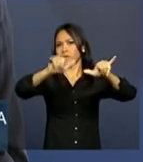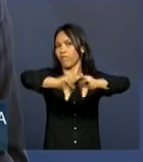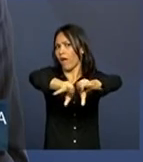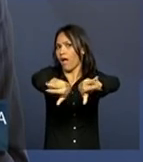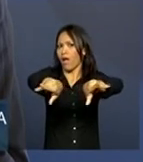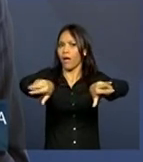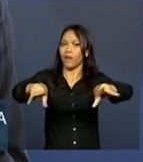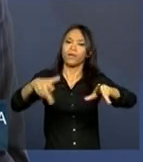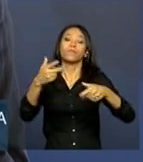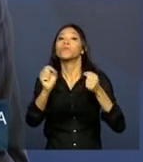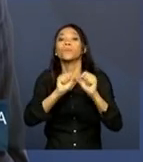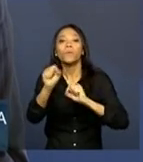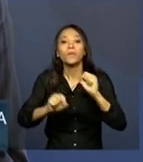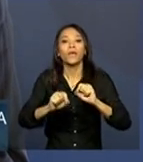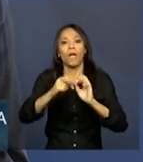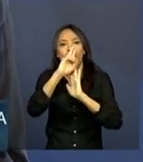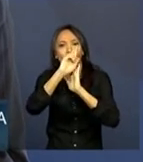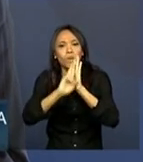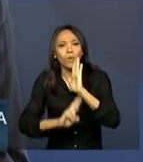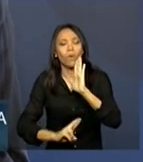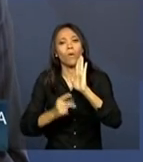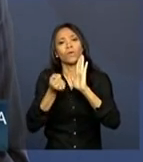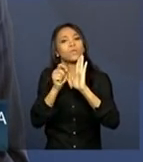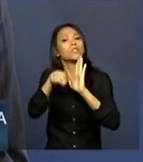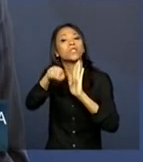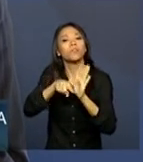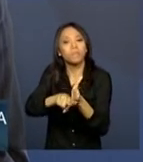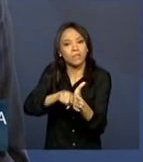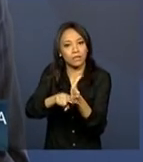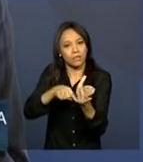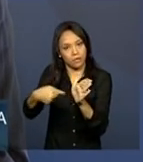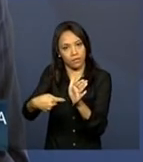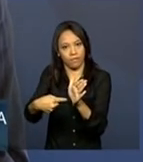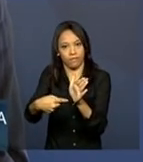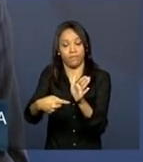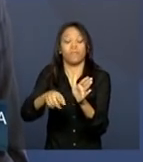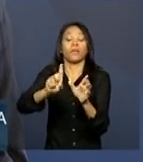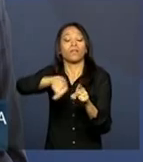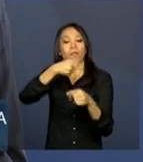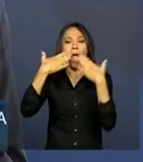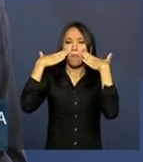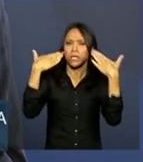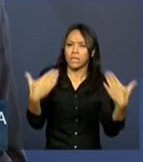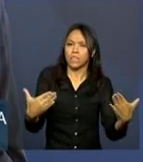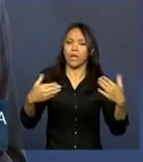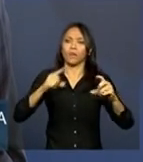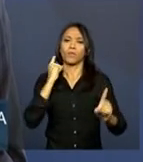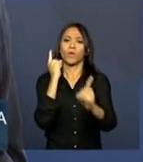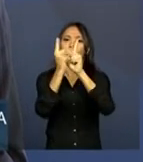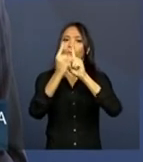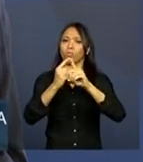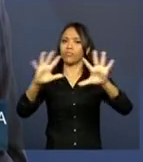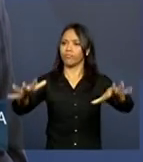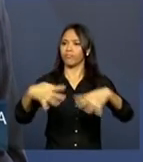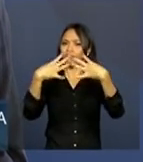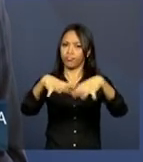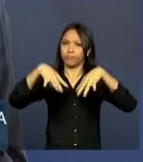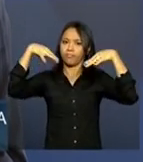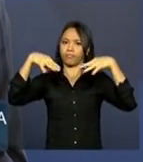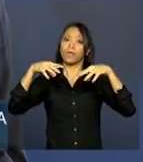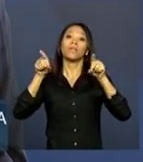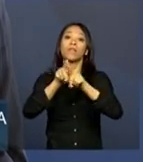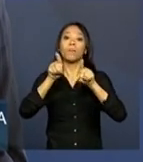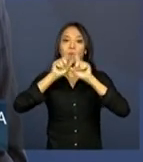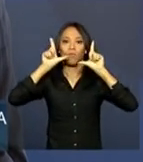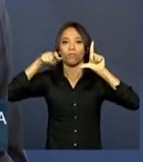formas entre elas relatórios preliminares de pesquisa apresentados em sessões e audiências públicas com Ampla cobertura da